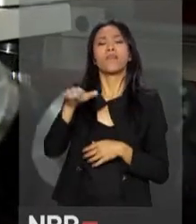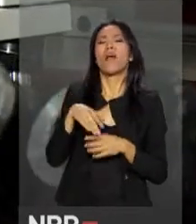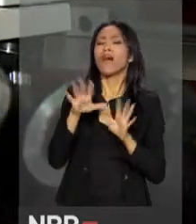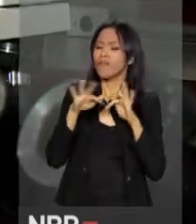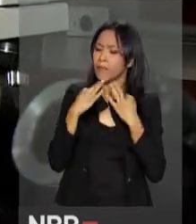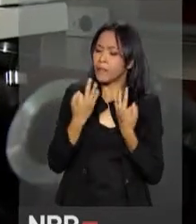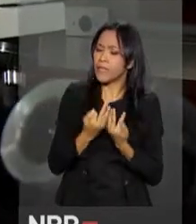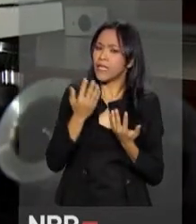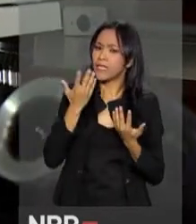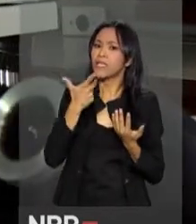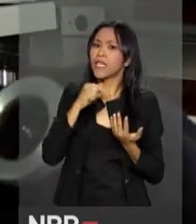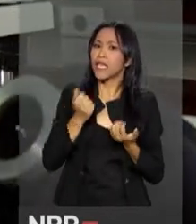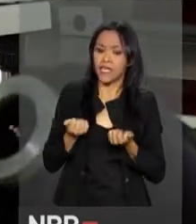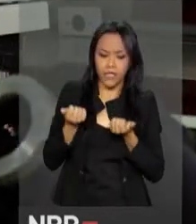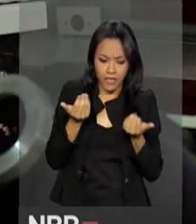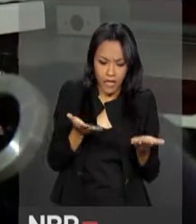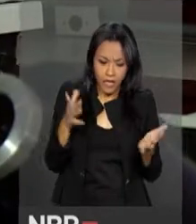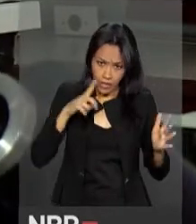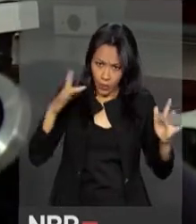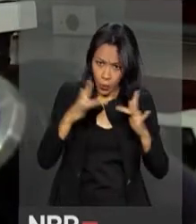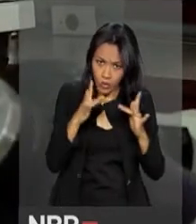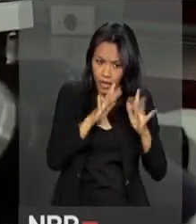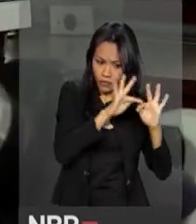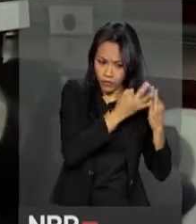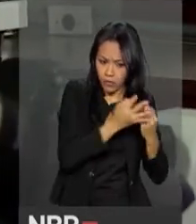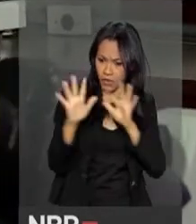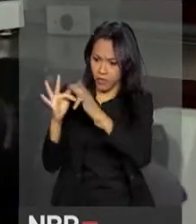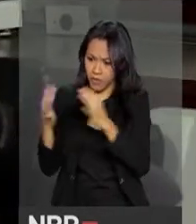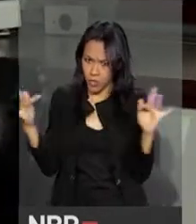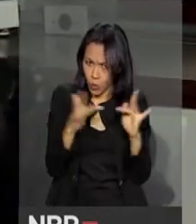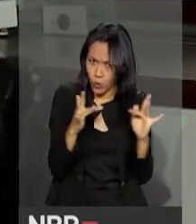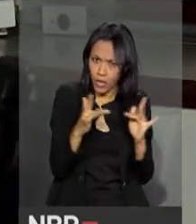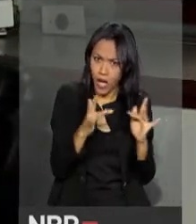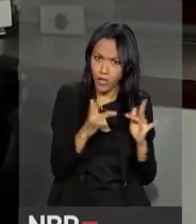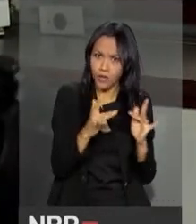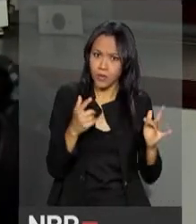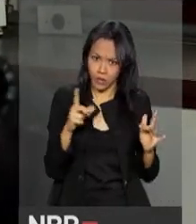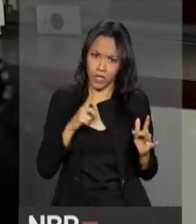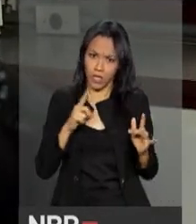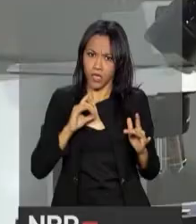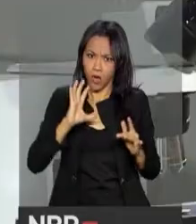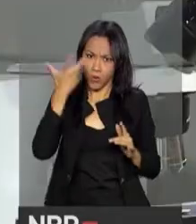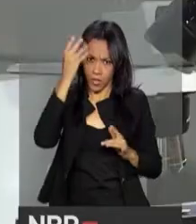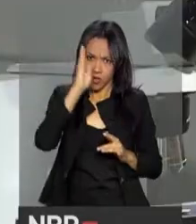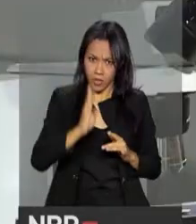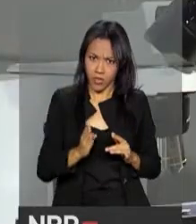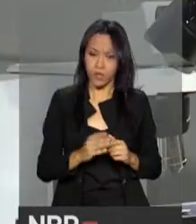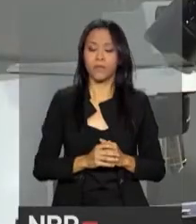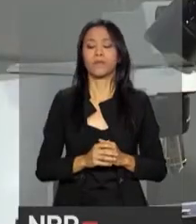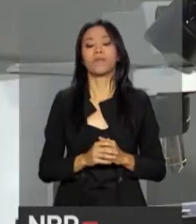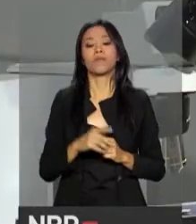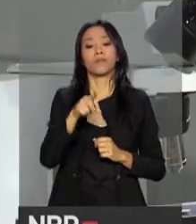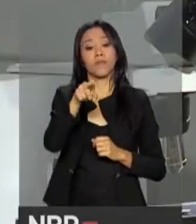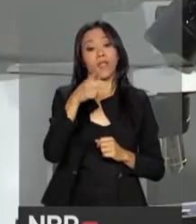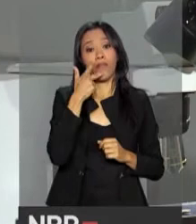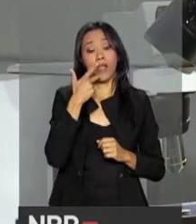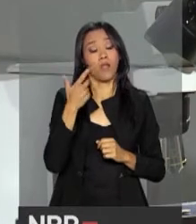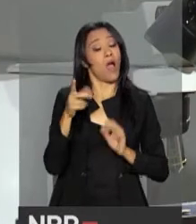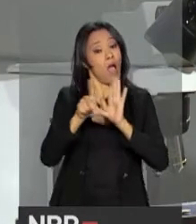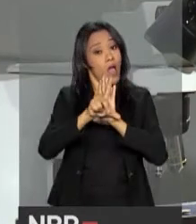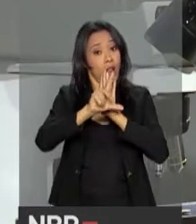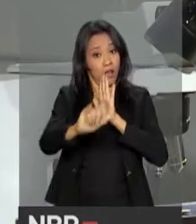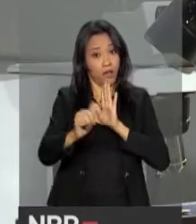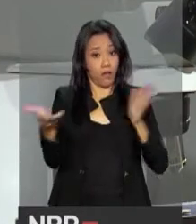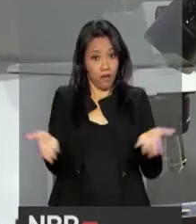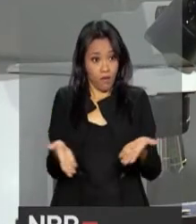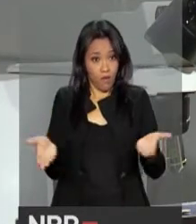tenha contato com a família do receptor desses órgãos isso acontece aqui no brasil não a nossa legislação hoje